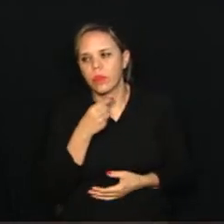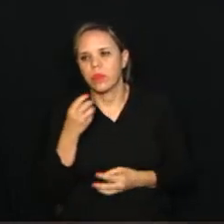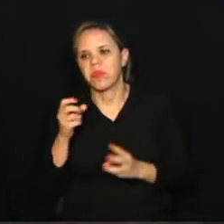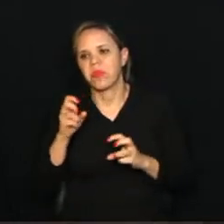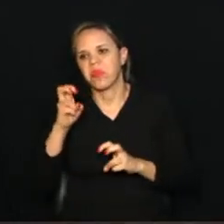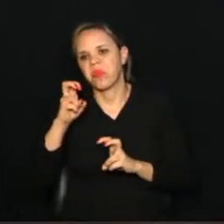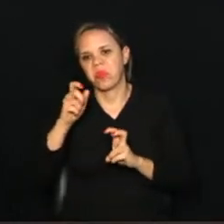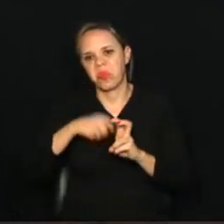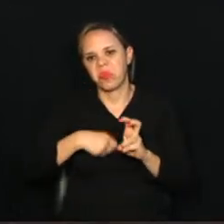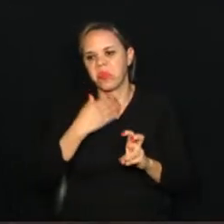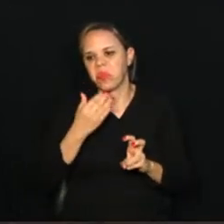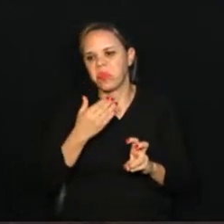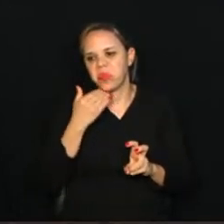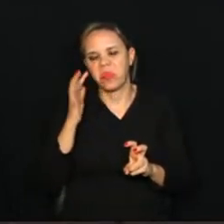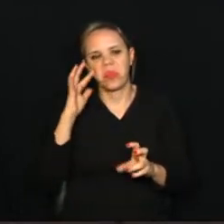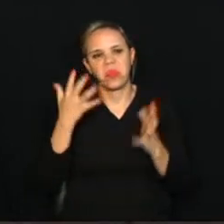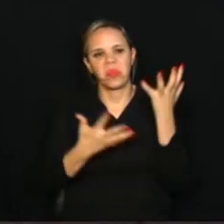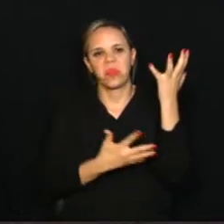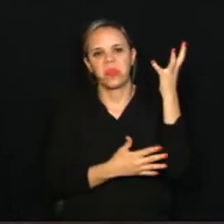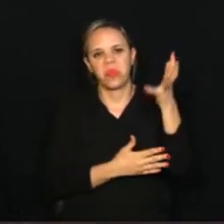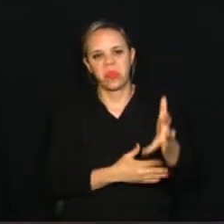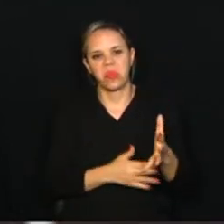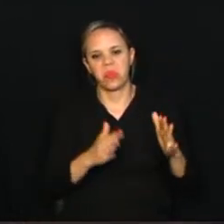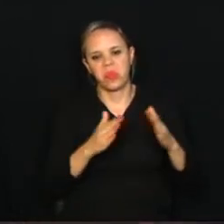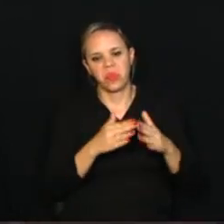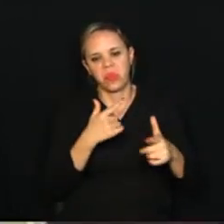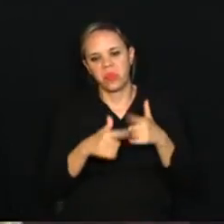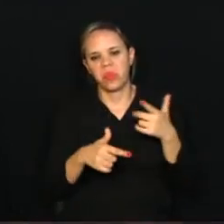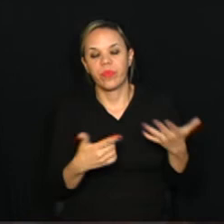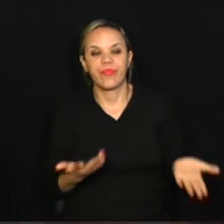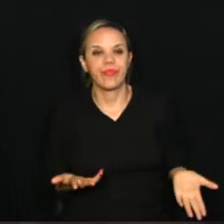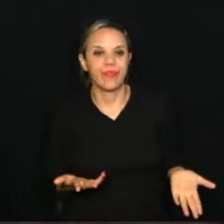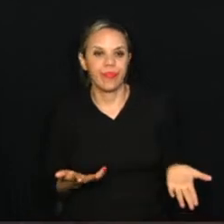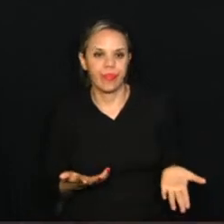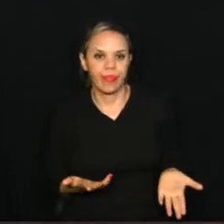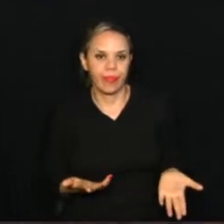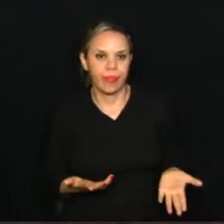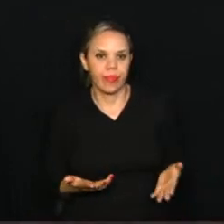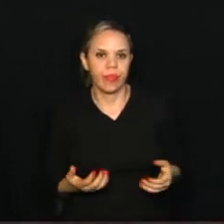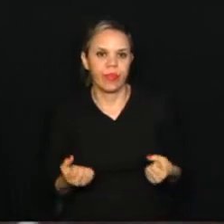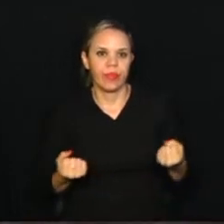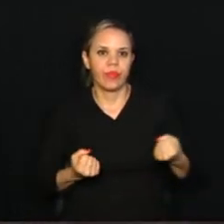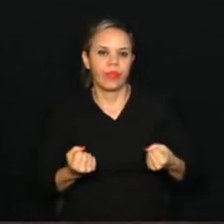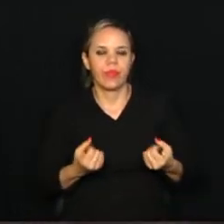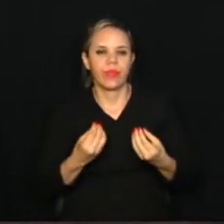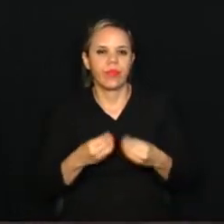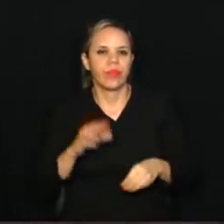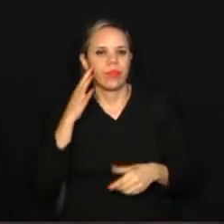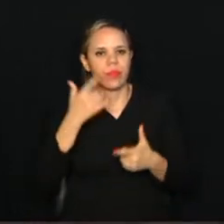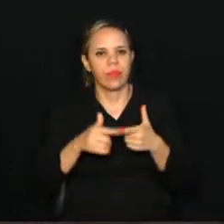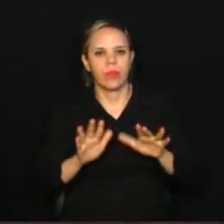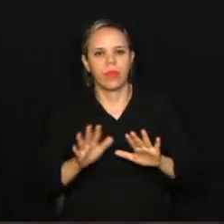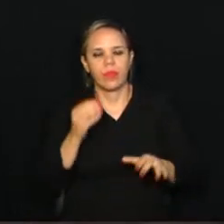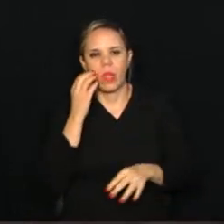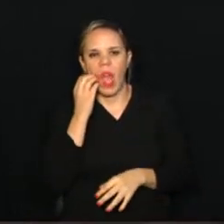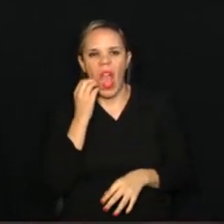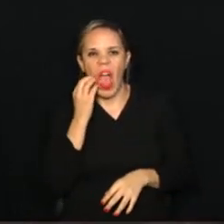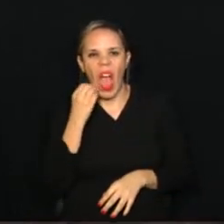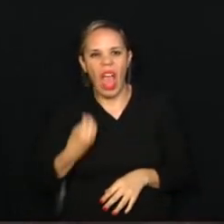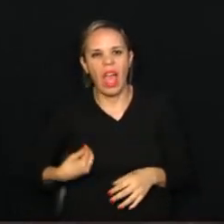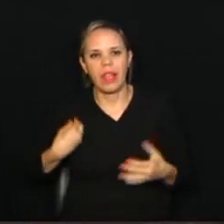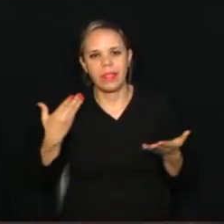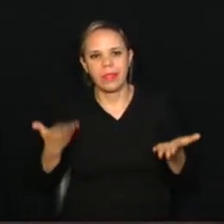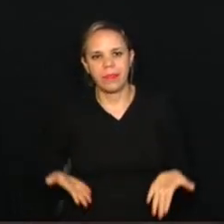meses e não tiram a árvore cai em cima da casa, quebra a casa, amassa o carro e não resolve o problema. Então, a gente está aqui